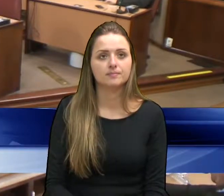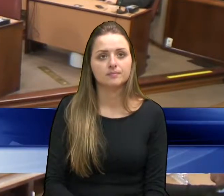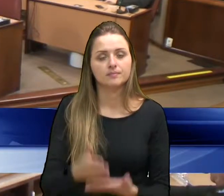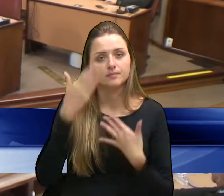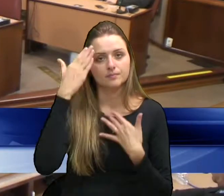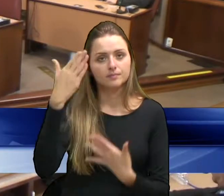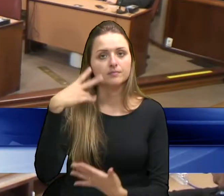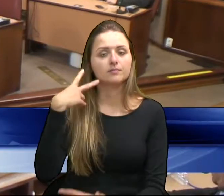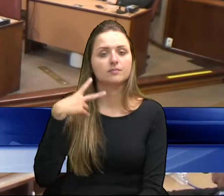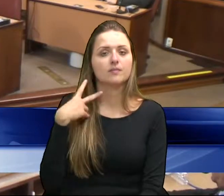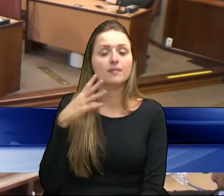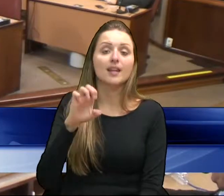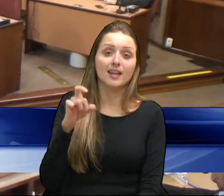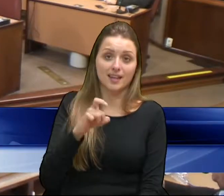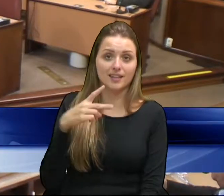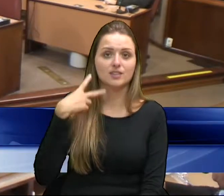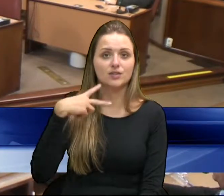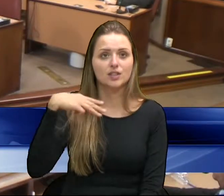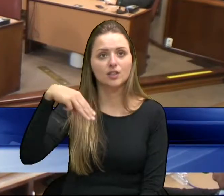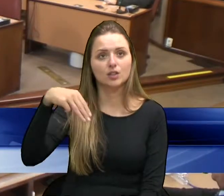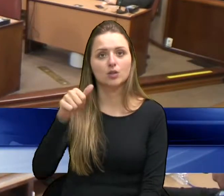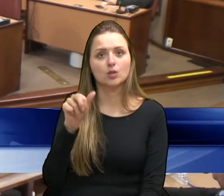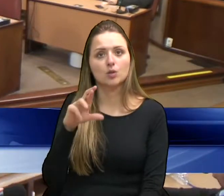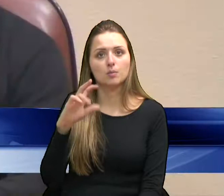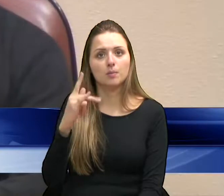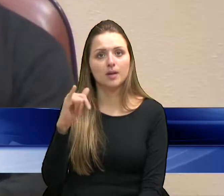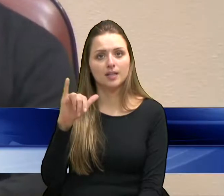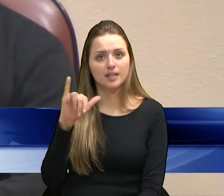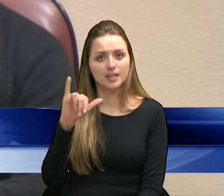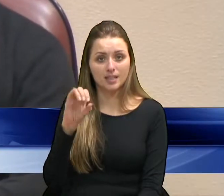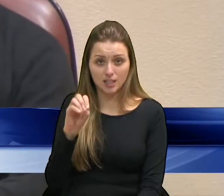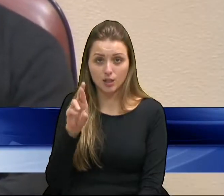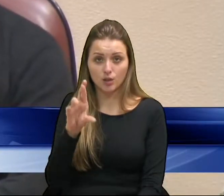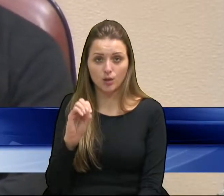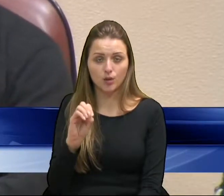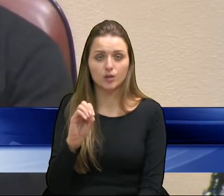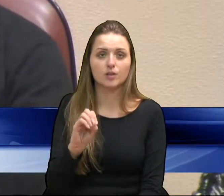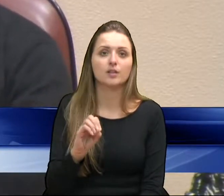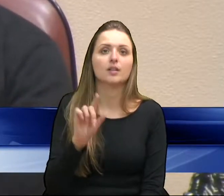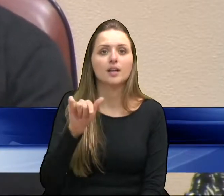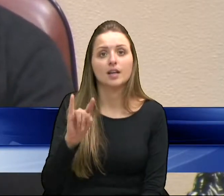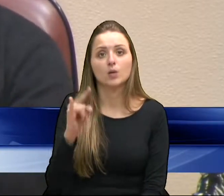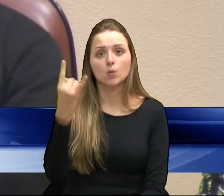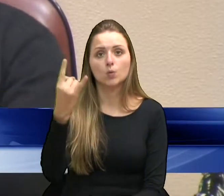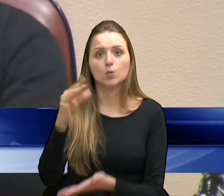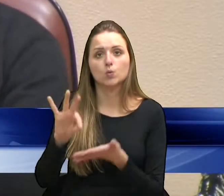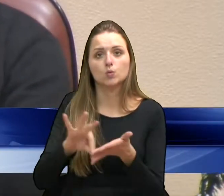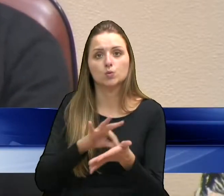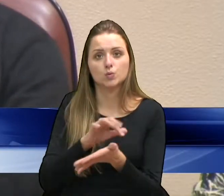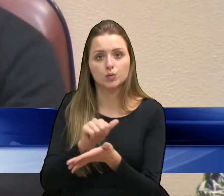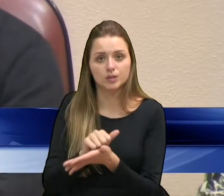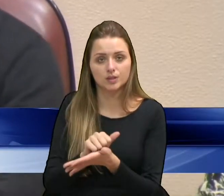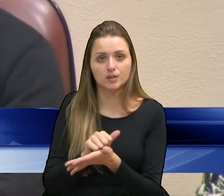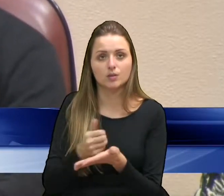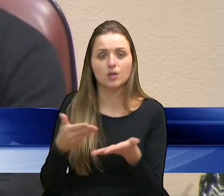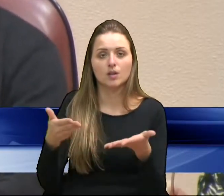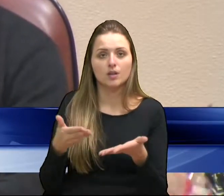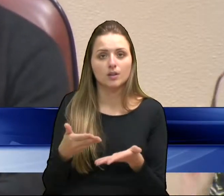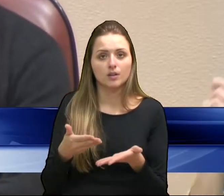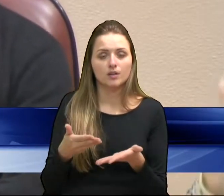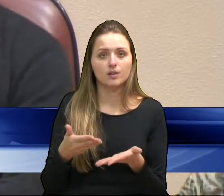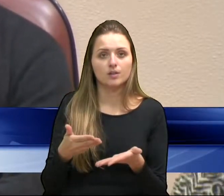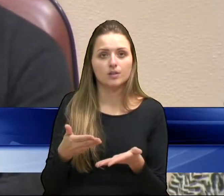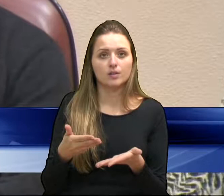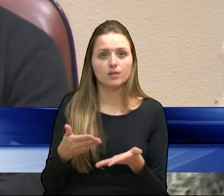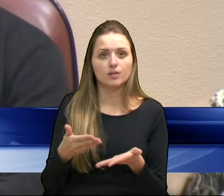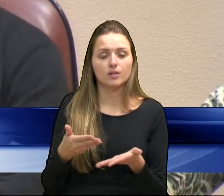Obrigado, vereador Marchioro, ex-vereador dessa casa, Edson Marchioro. Então, era o nosso último vereador inscrito. A gente passa aqui, então,